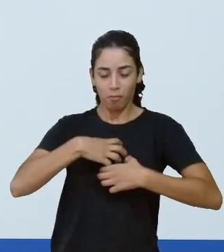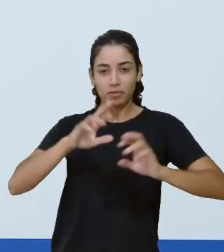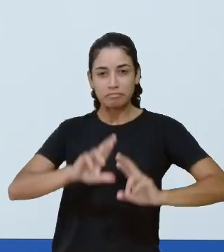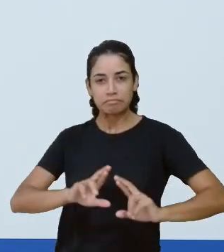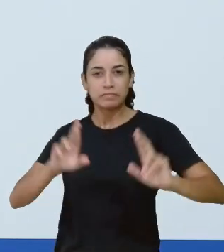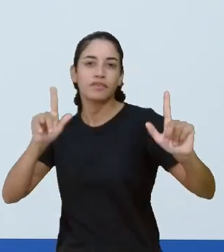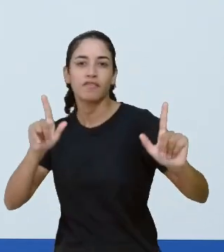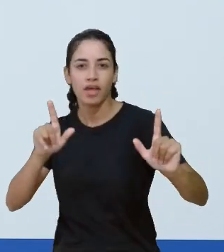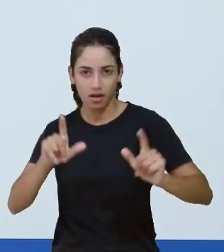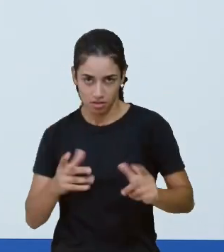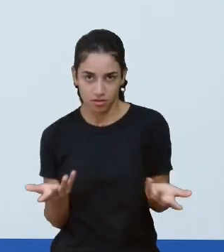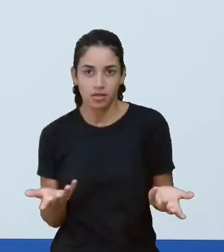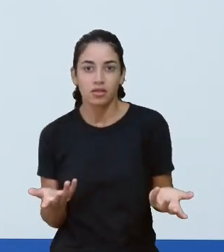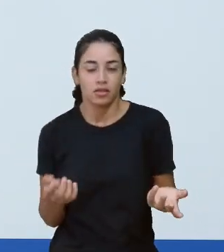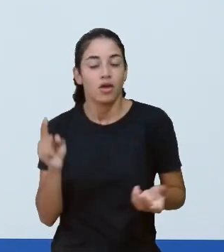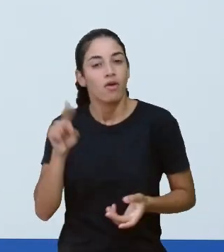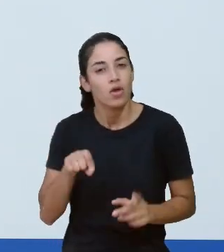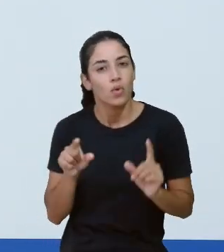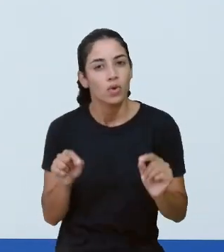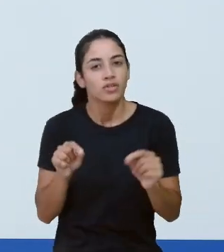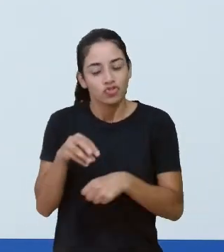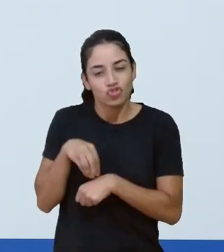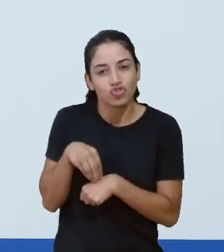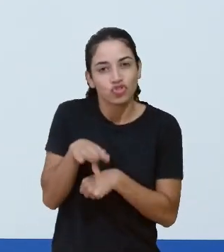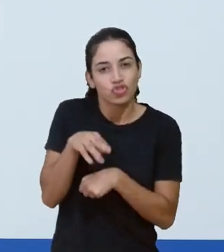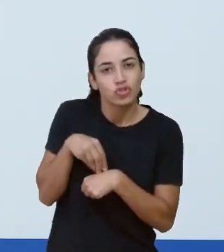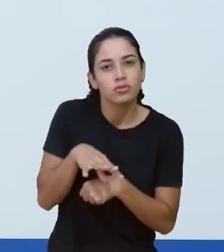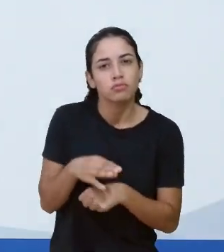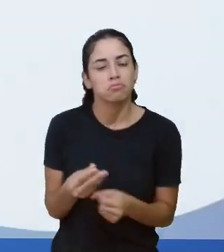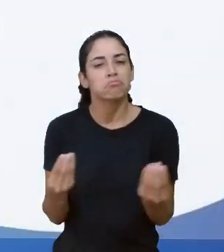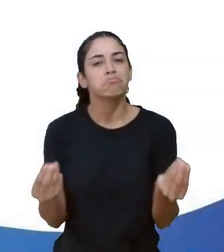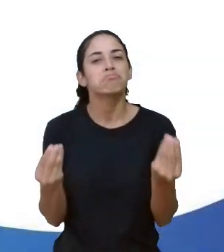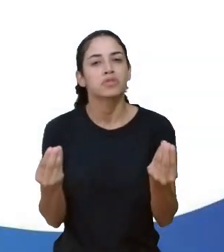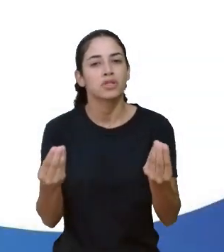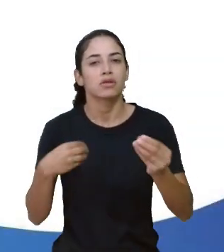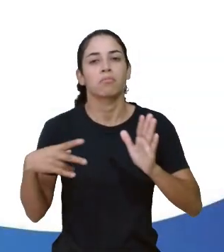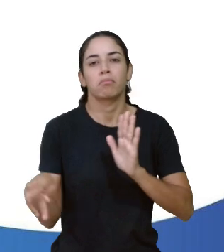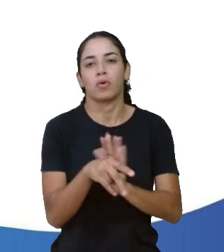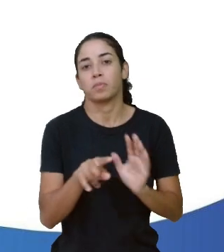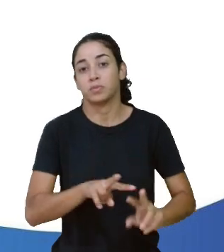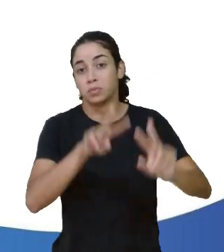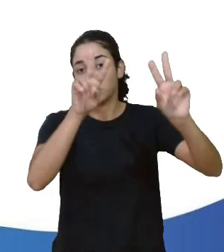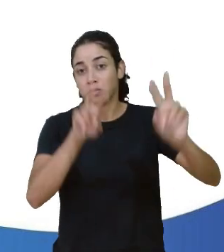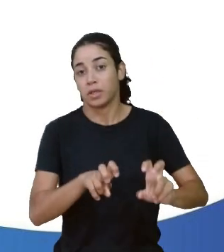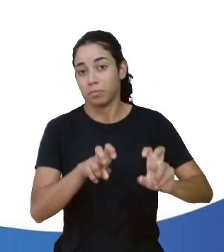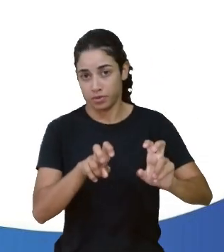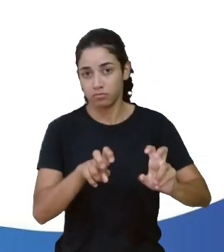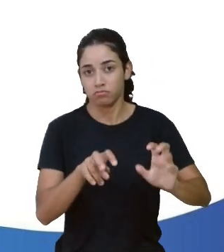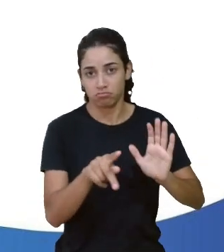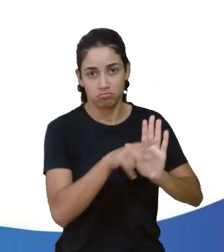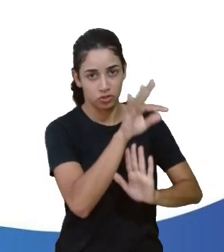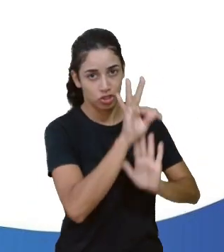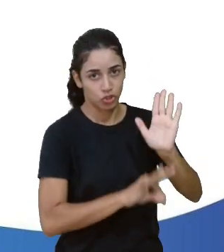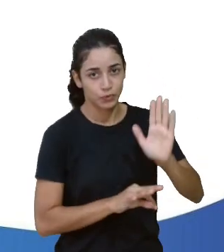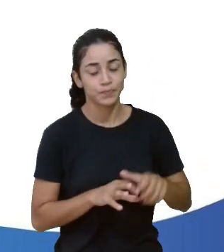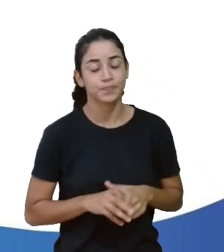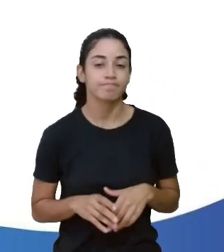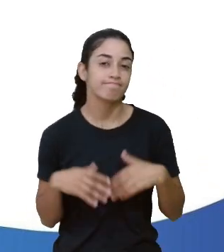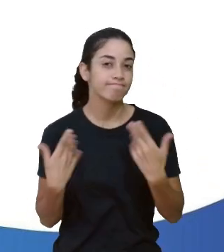sublinhadas. Isso traz muitas dicas para o tema do texto. E